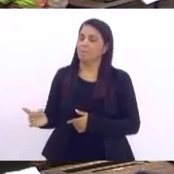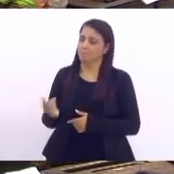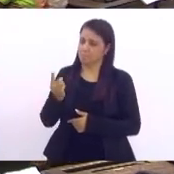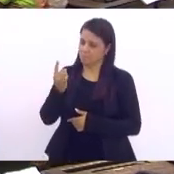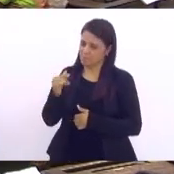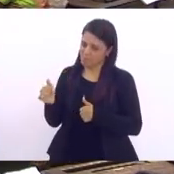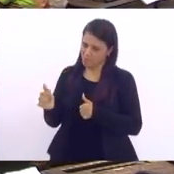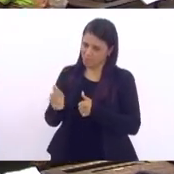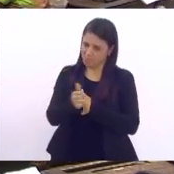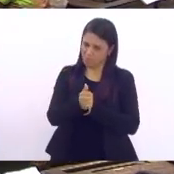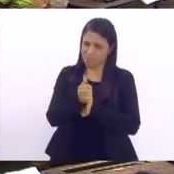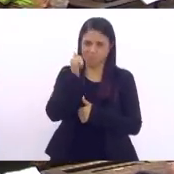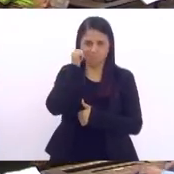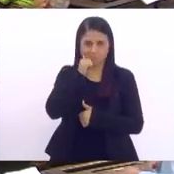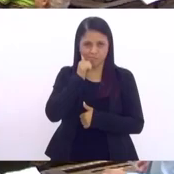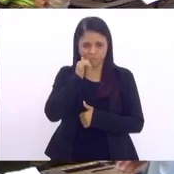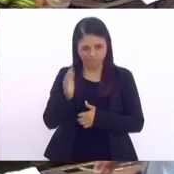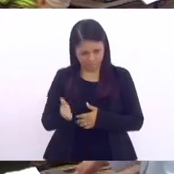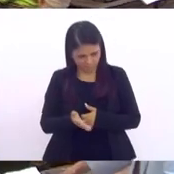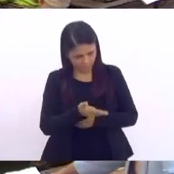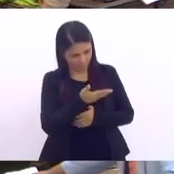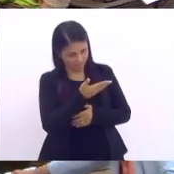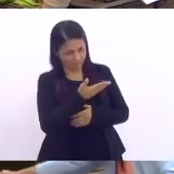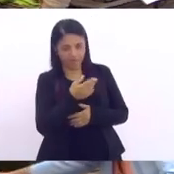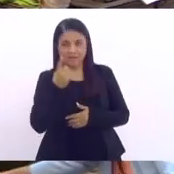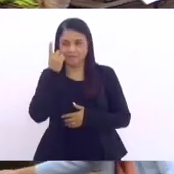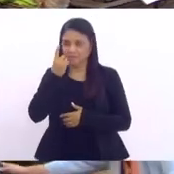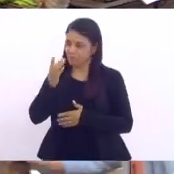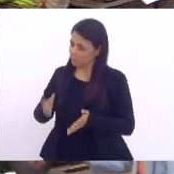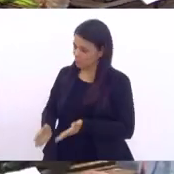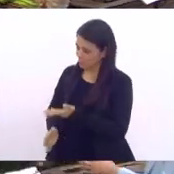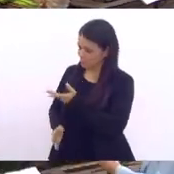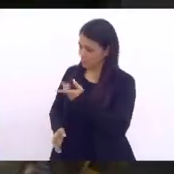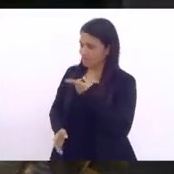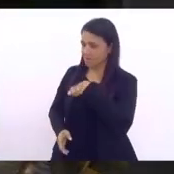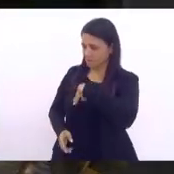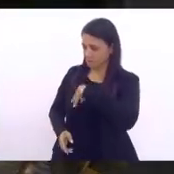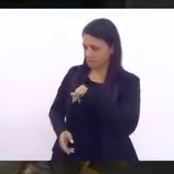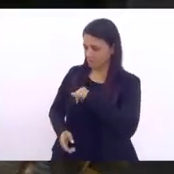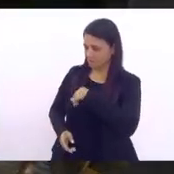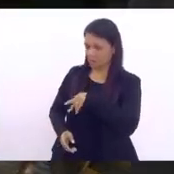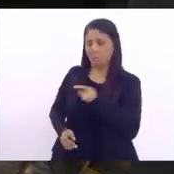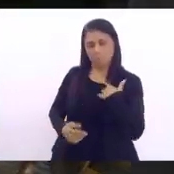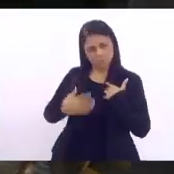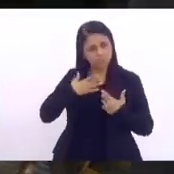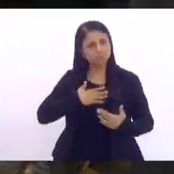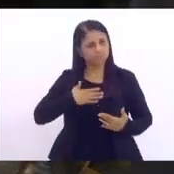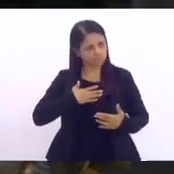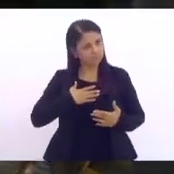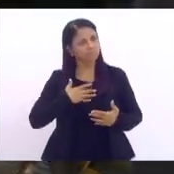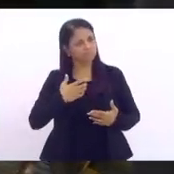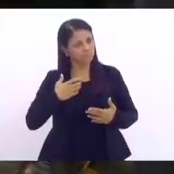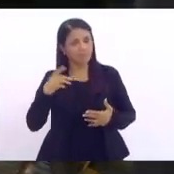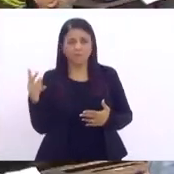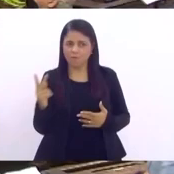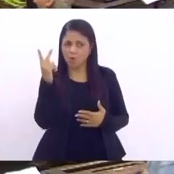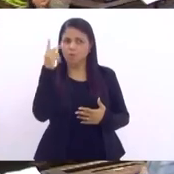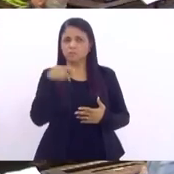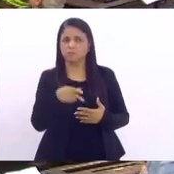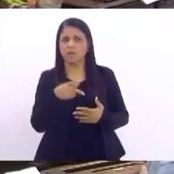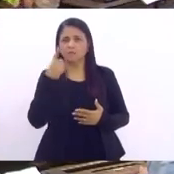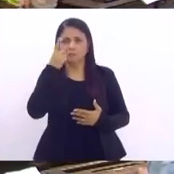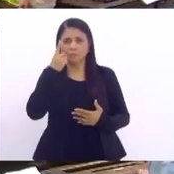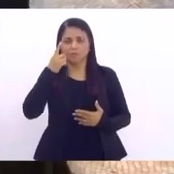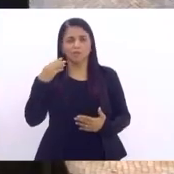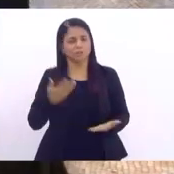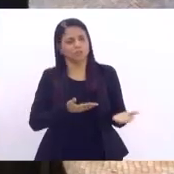Carlos Mink, nosso decano, por eu favor. Eu faço questão de valorizar uma deputada combativa, jovem, por favor. São